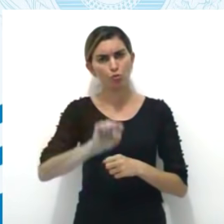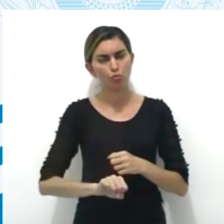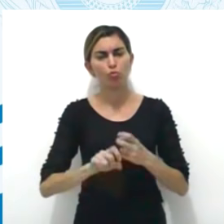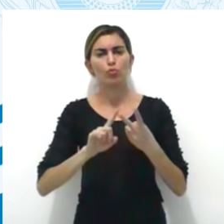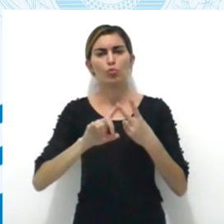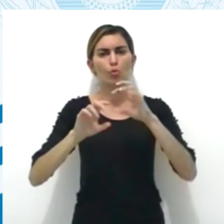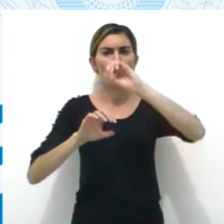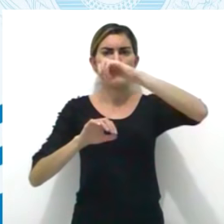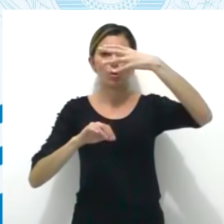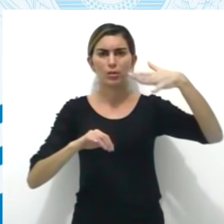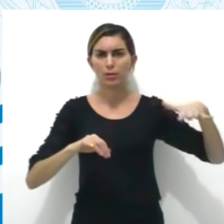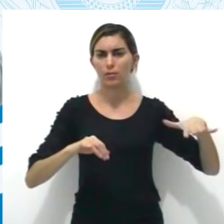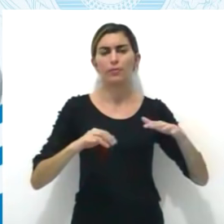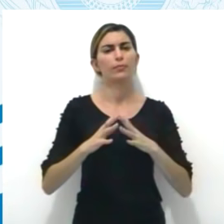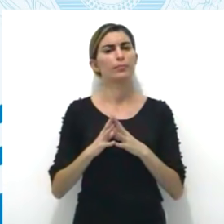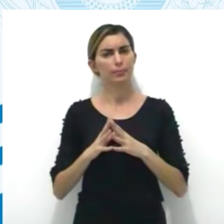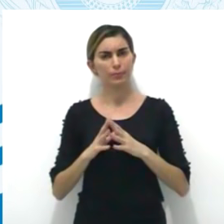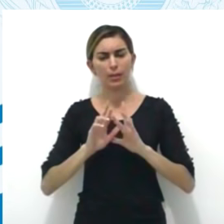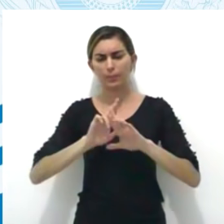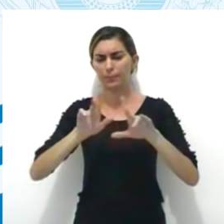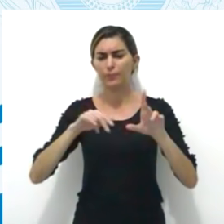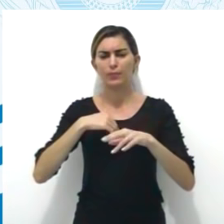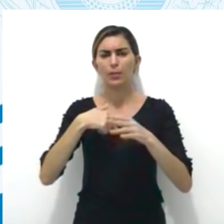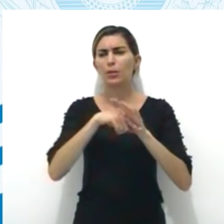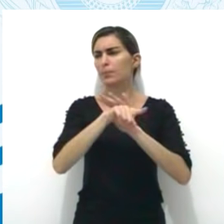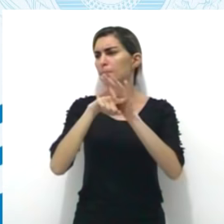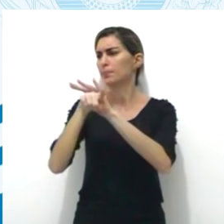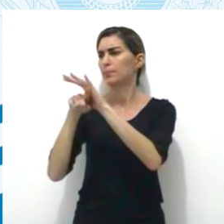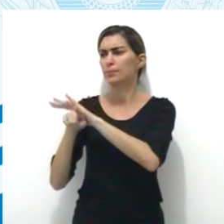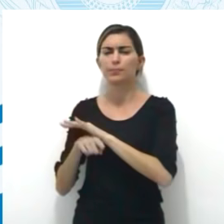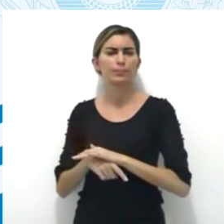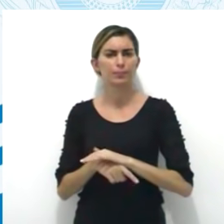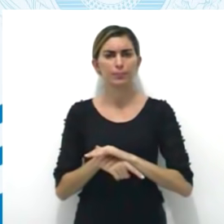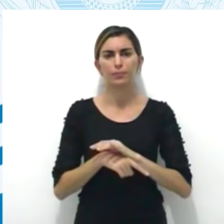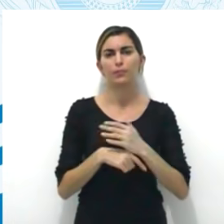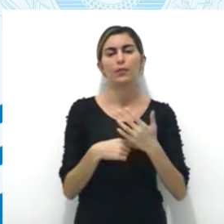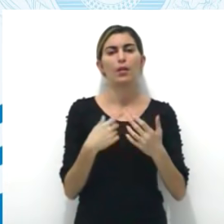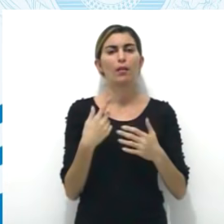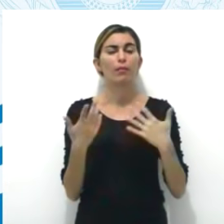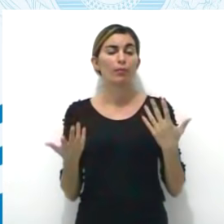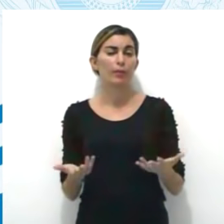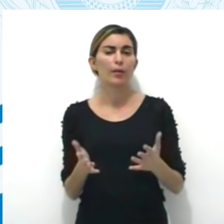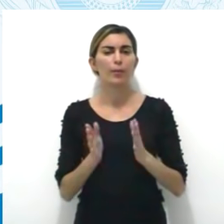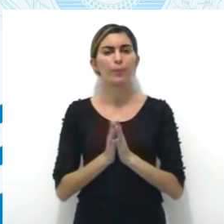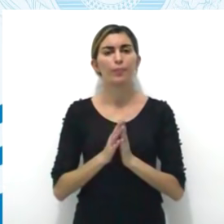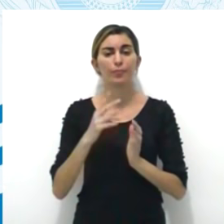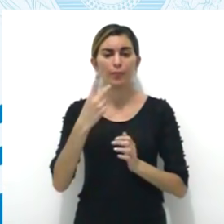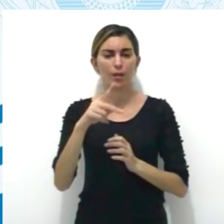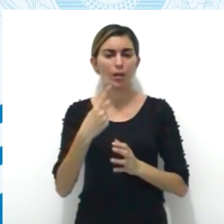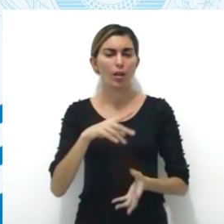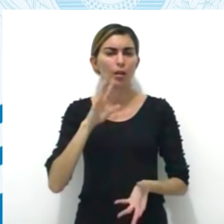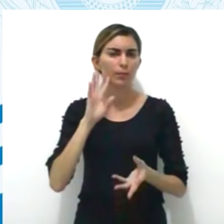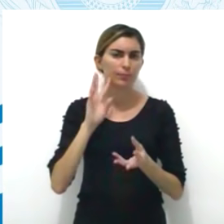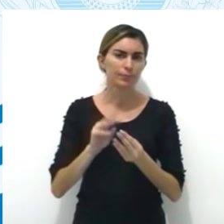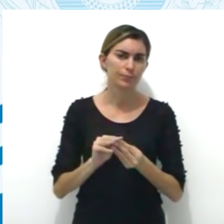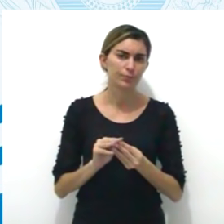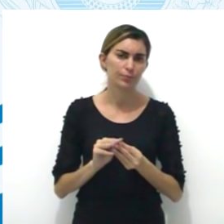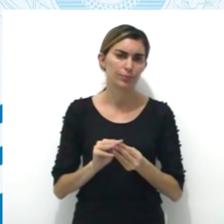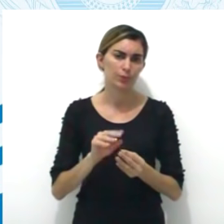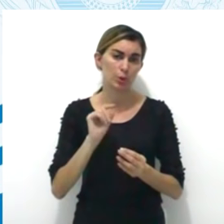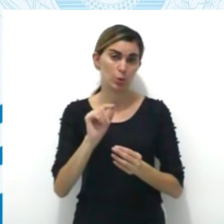e Oceania. Olha, depois de muita pesquisa, então, ele